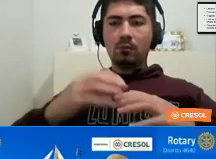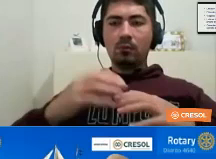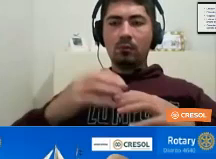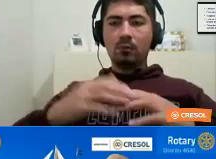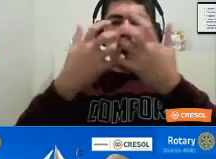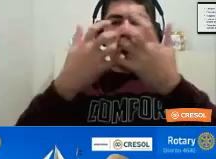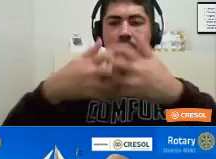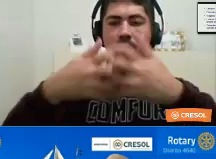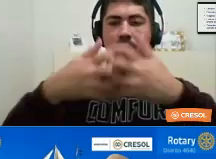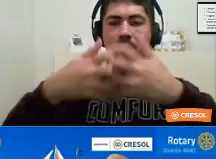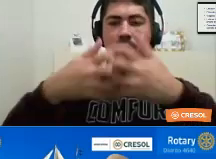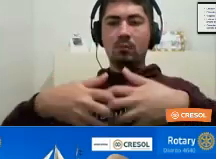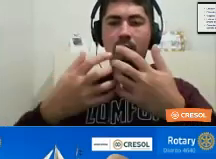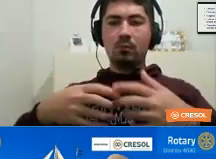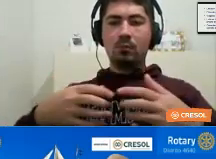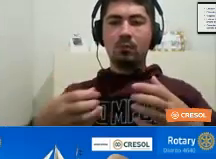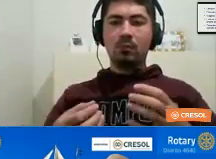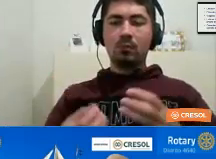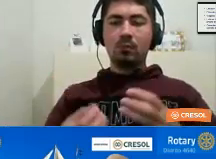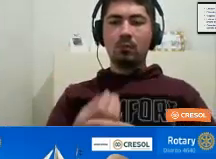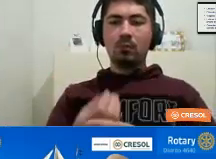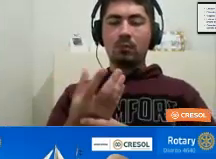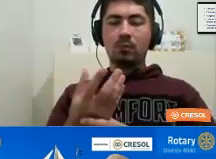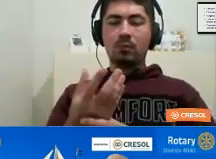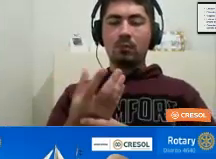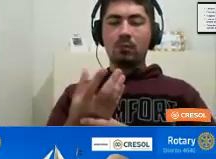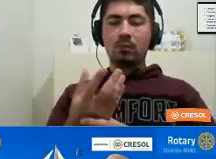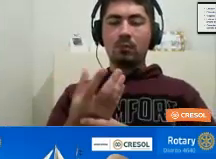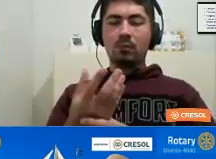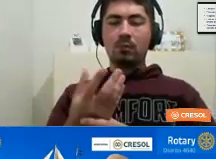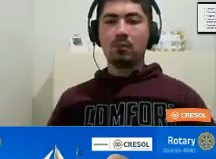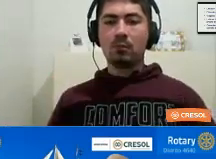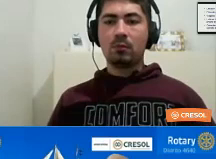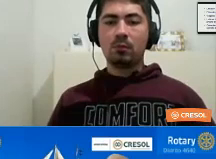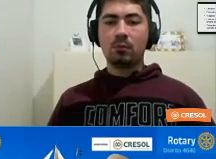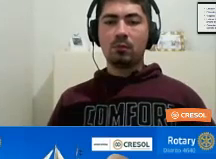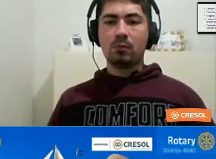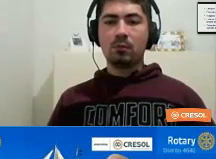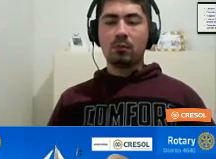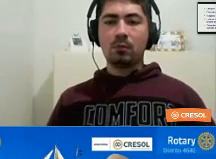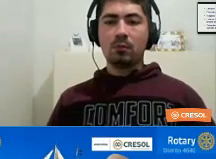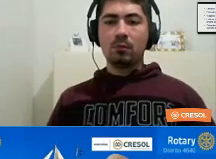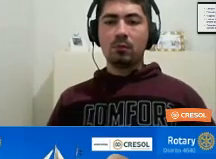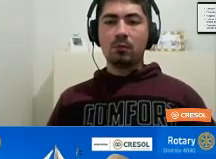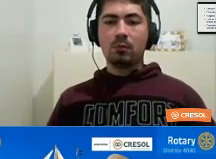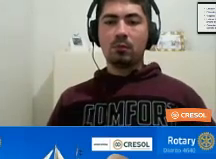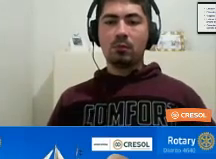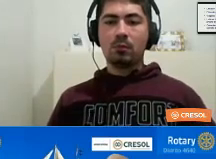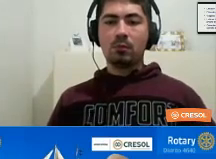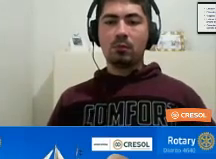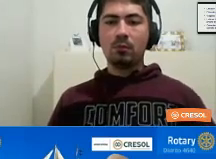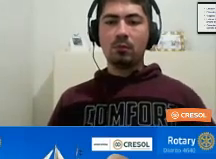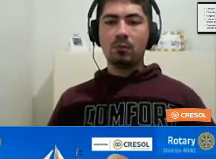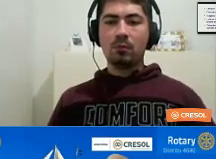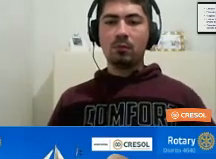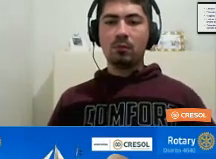da questão dos projetos globais no meu ano de governadora. Eu gostaria de dizer que esse foi